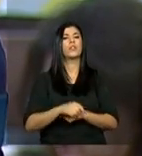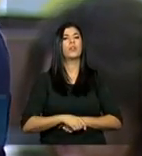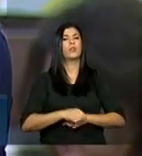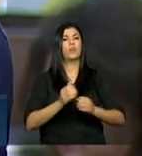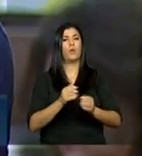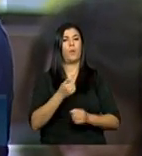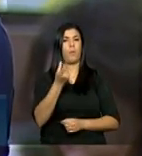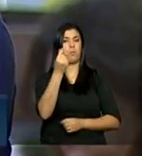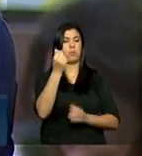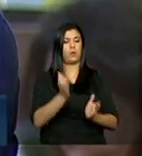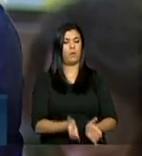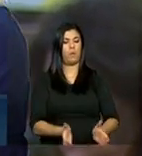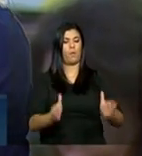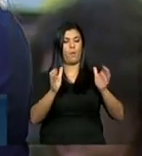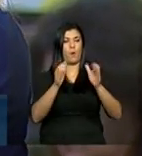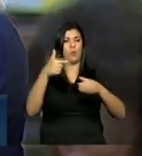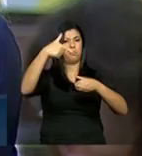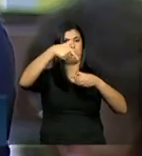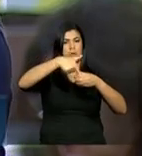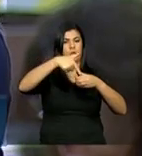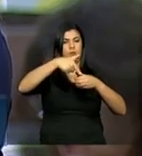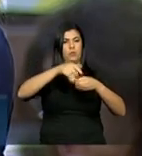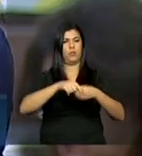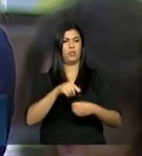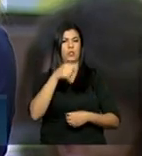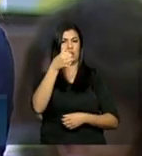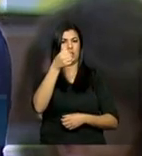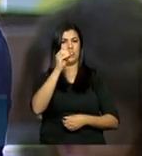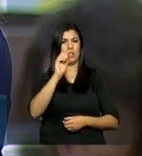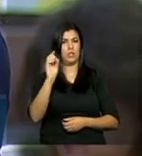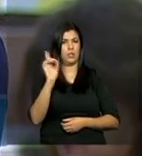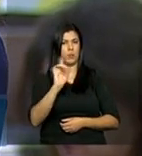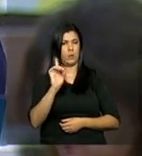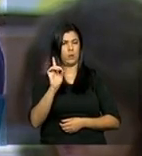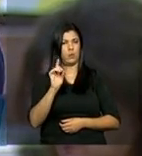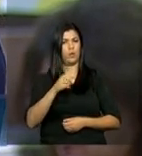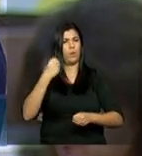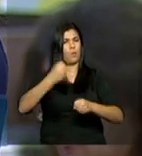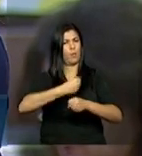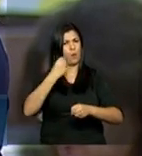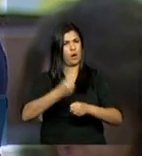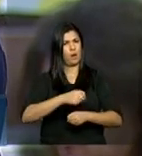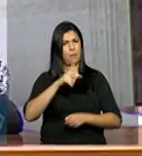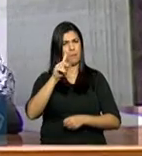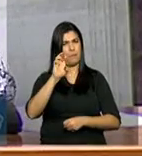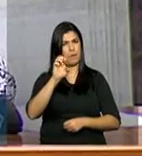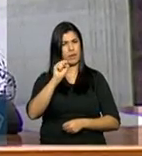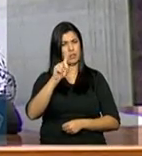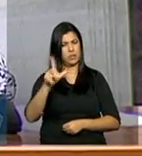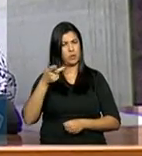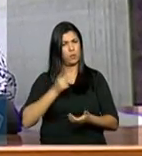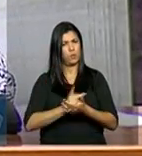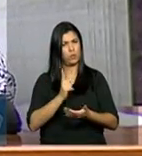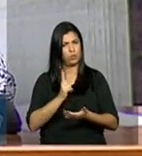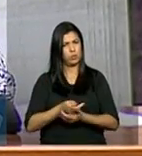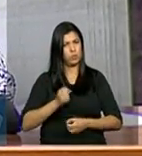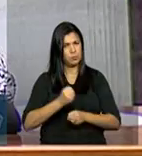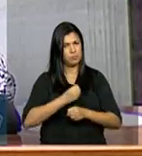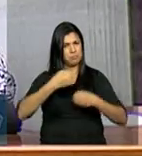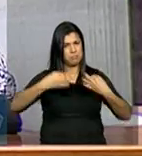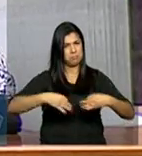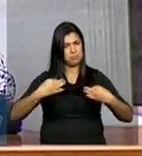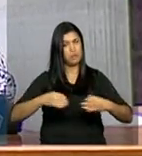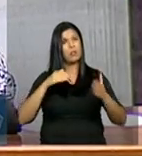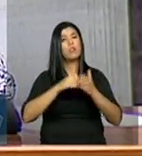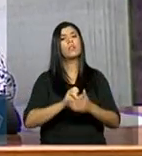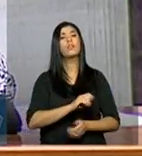está beirando os 60 dólares, as obras do pré-sal vão continuar viáveis? Até quando?